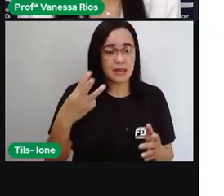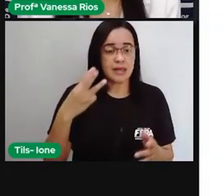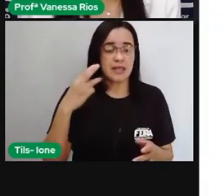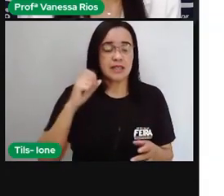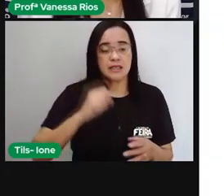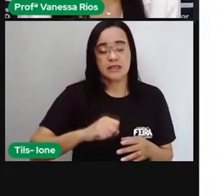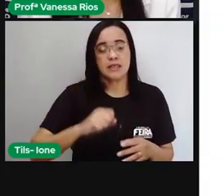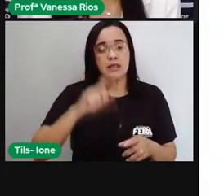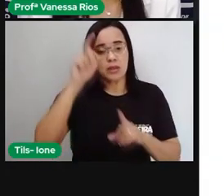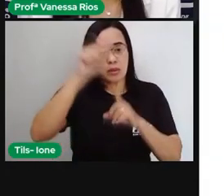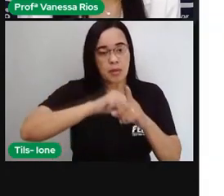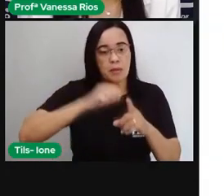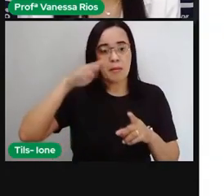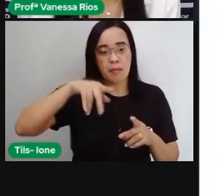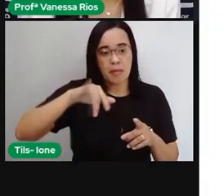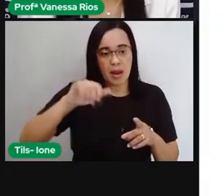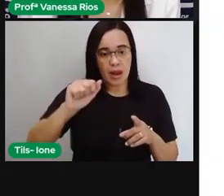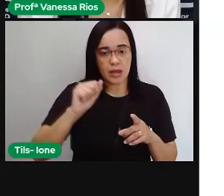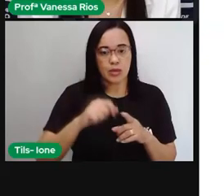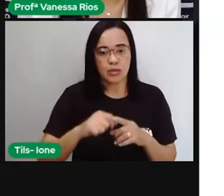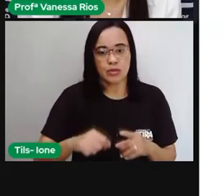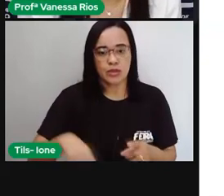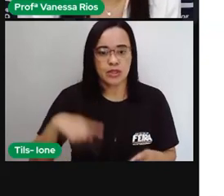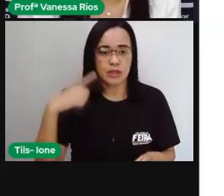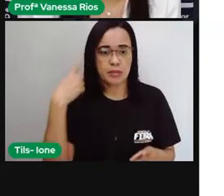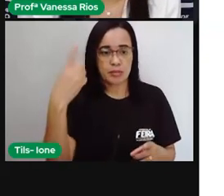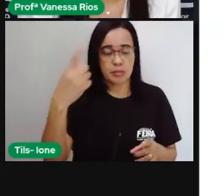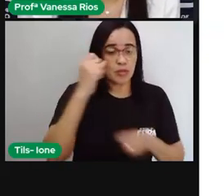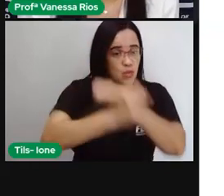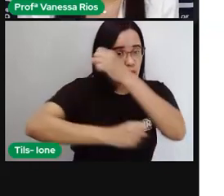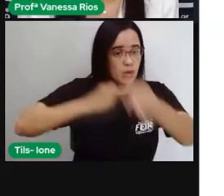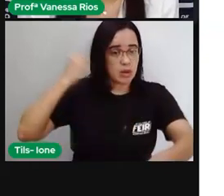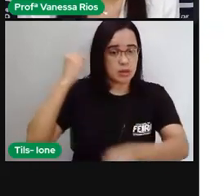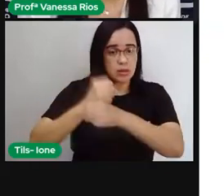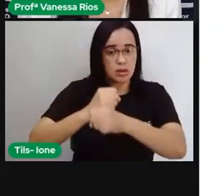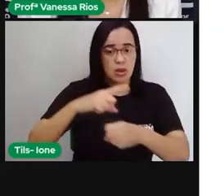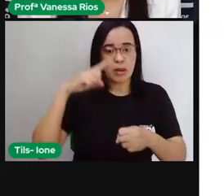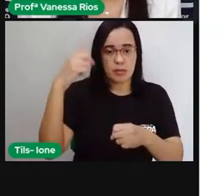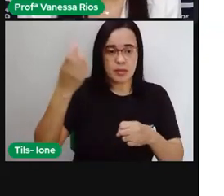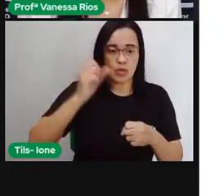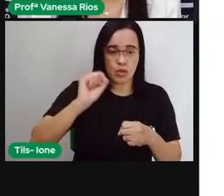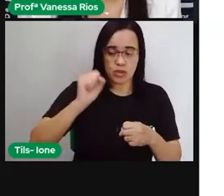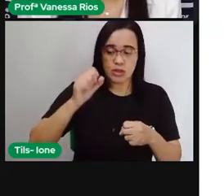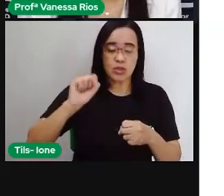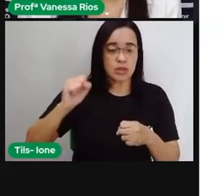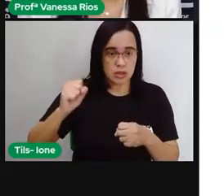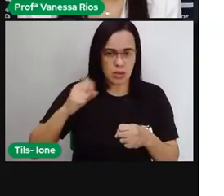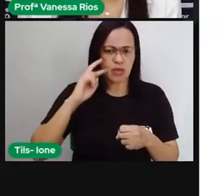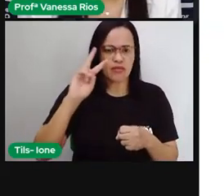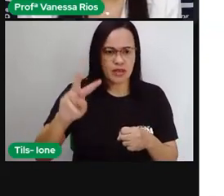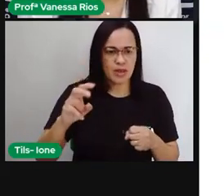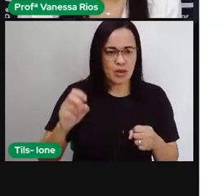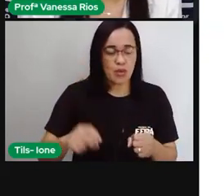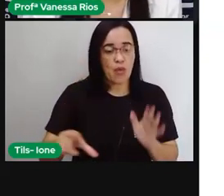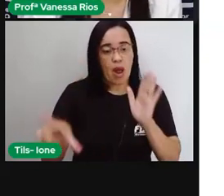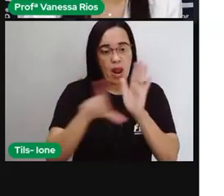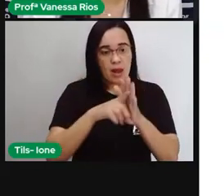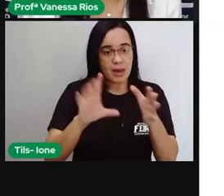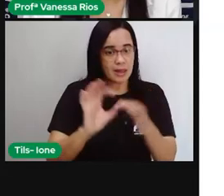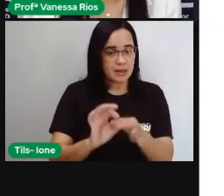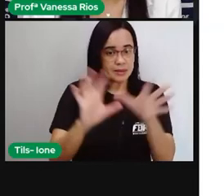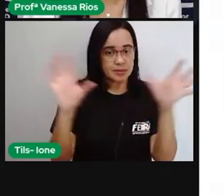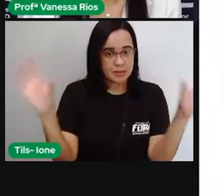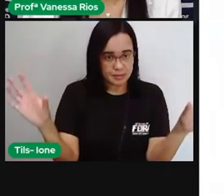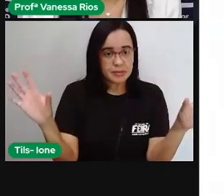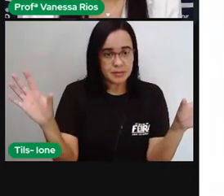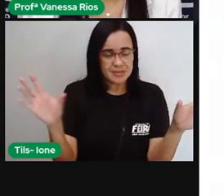ficou aí proibida a escravização de pessoas dentro do território brasileiro. Mas a gente percebe que essa lei, ela